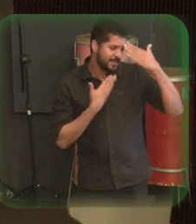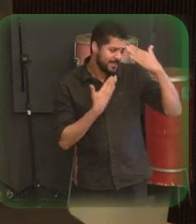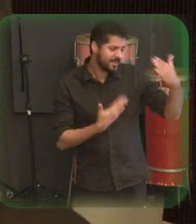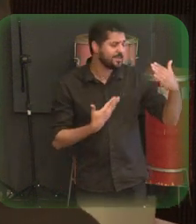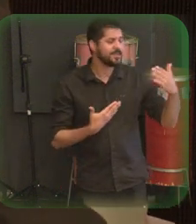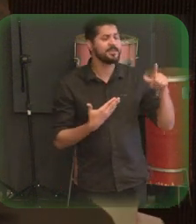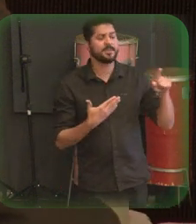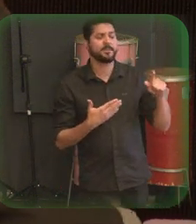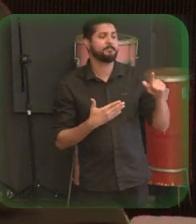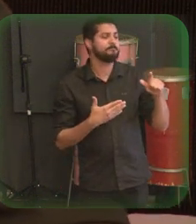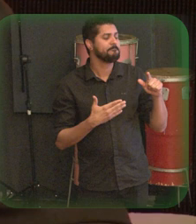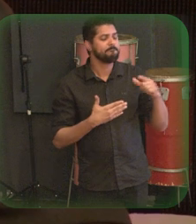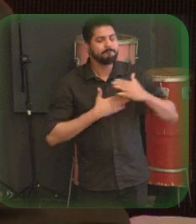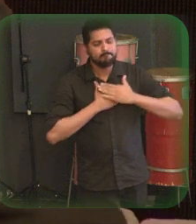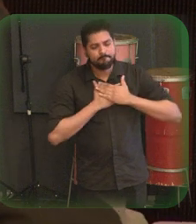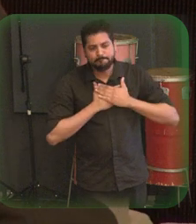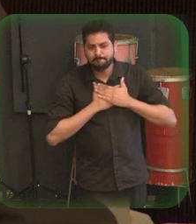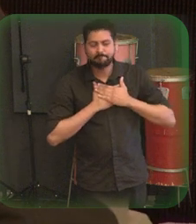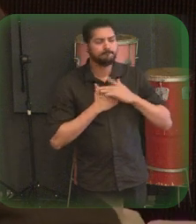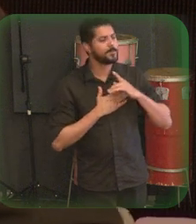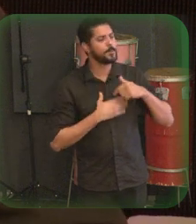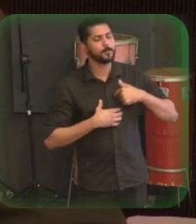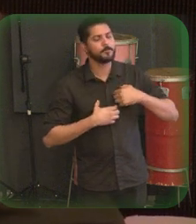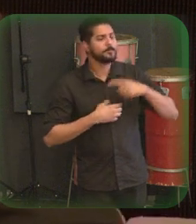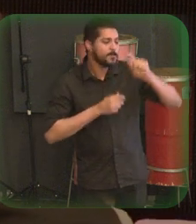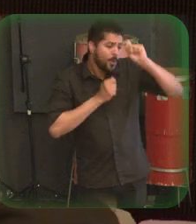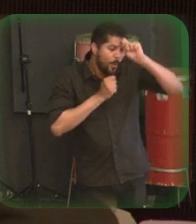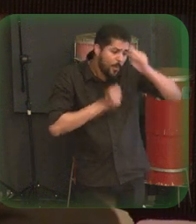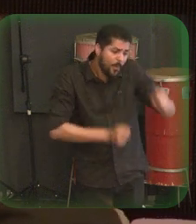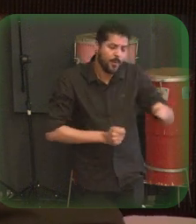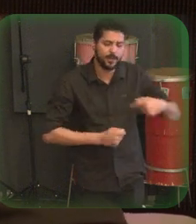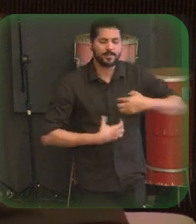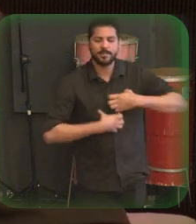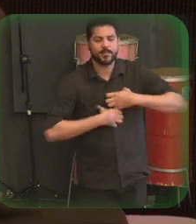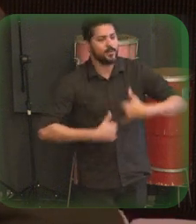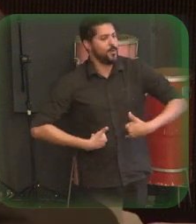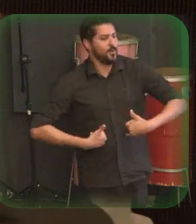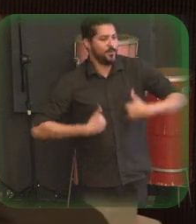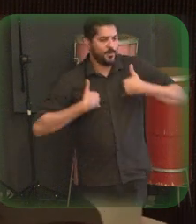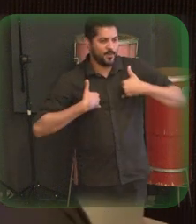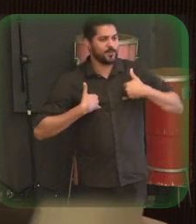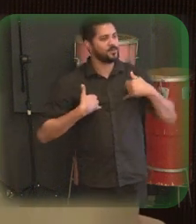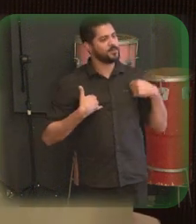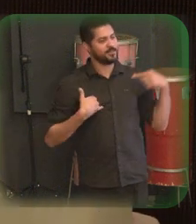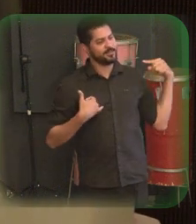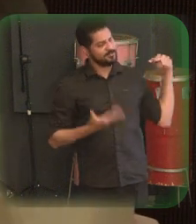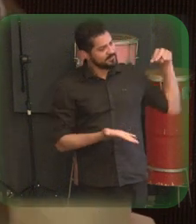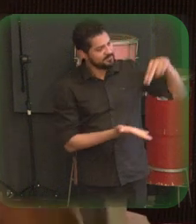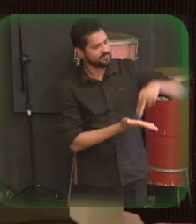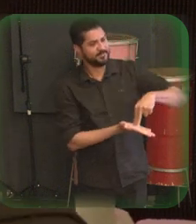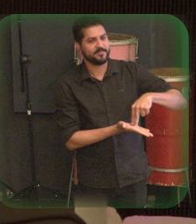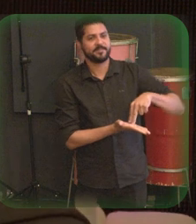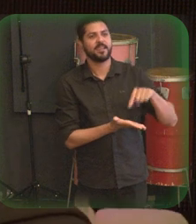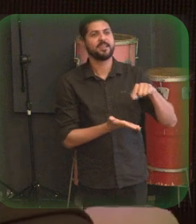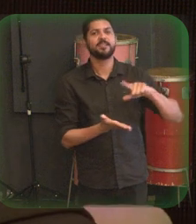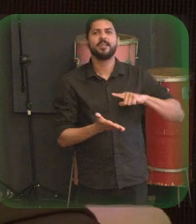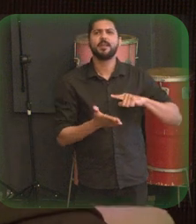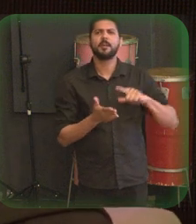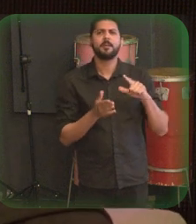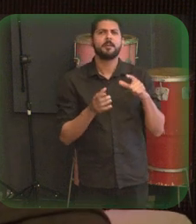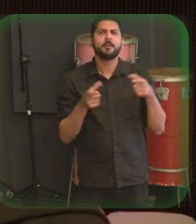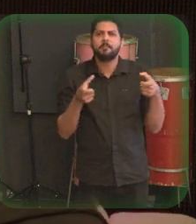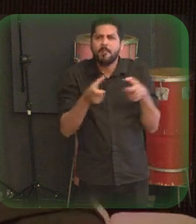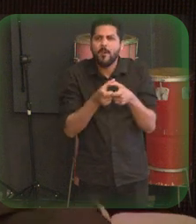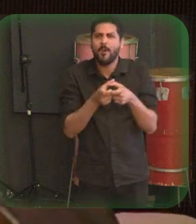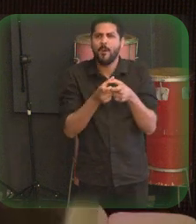presença aqui conosco. Uma honra, um orgulho muito grande para o nosso Instituto Federal de Pernambuco recebê-lo. Aqui a gente tem uma pequena amostra do